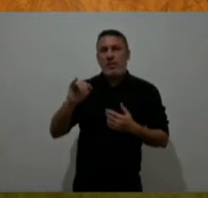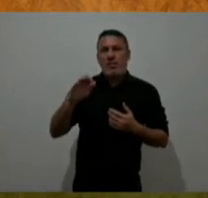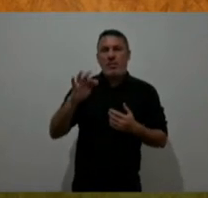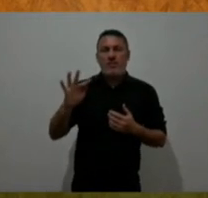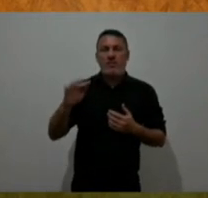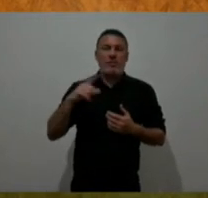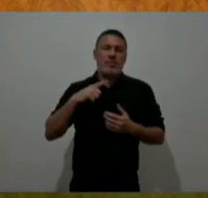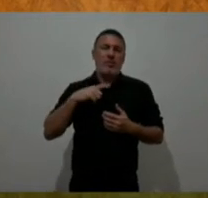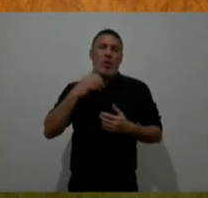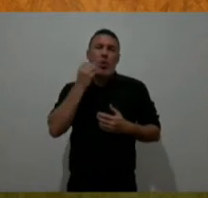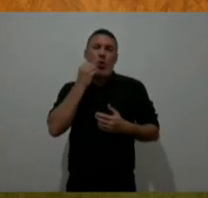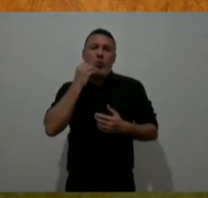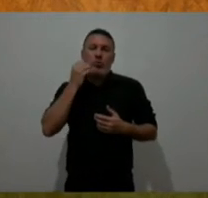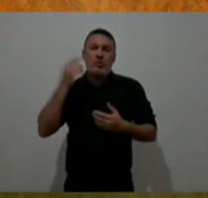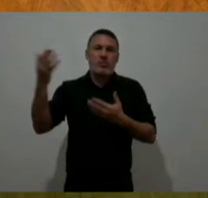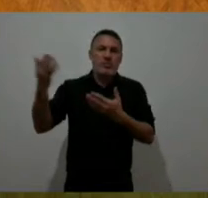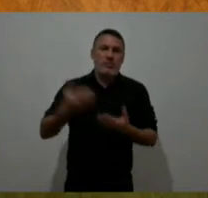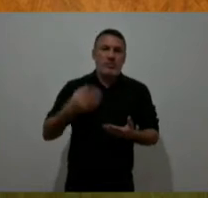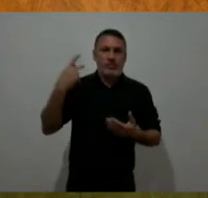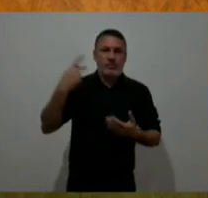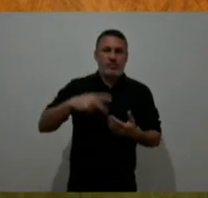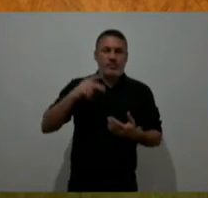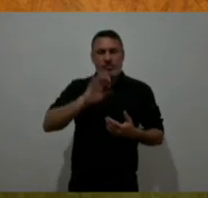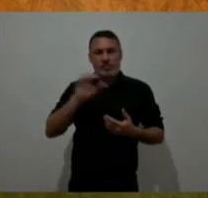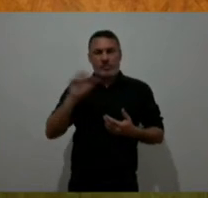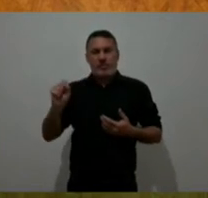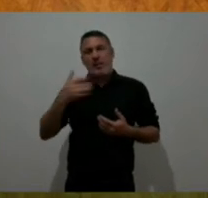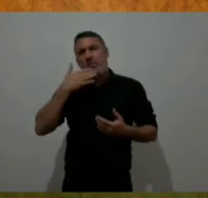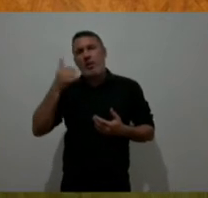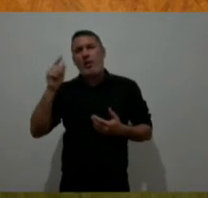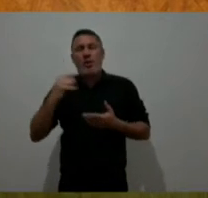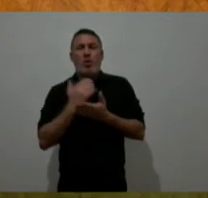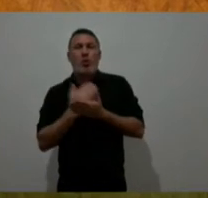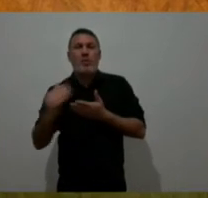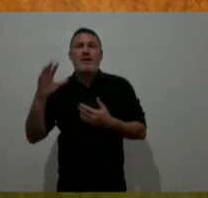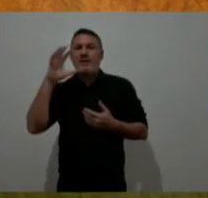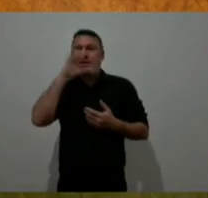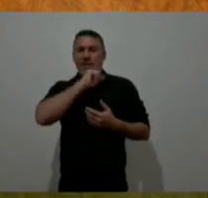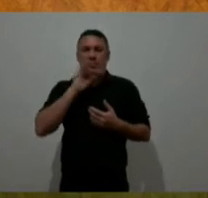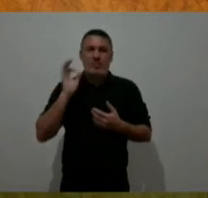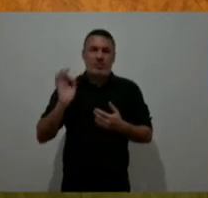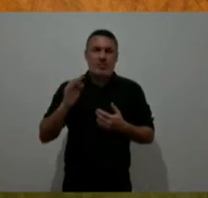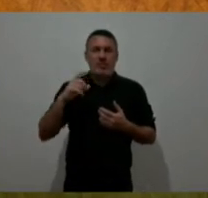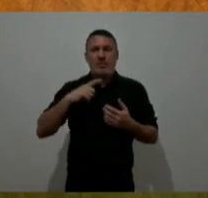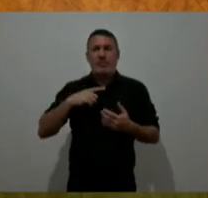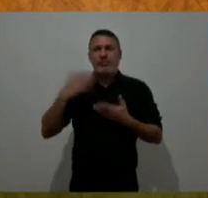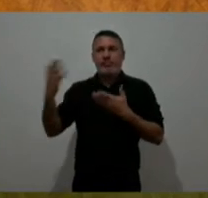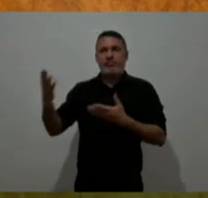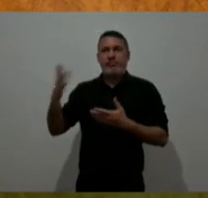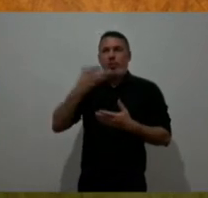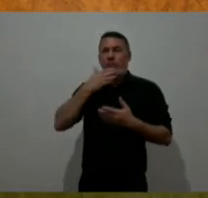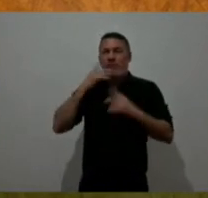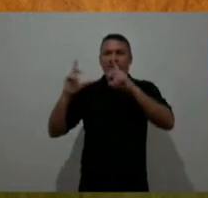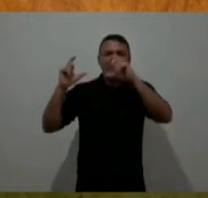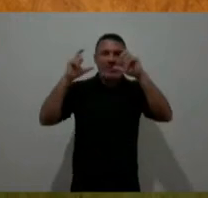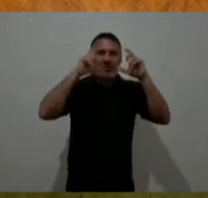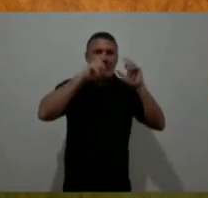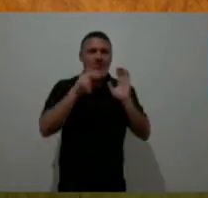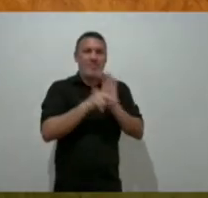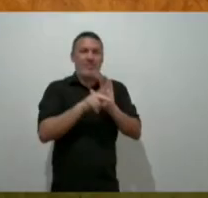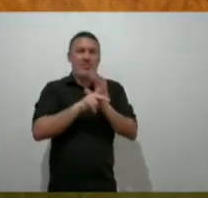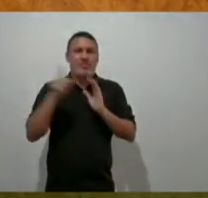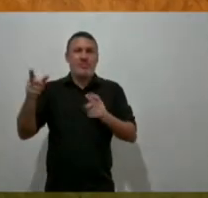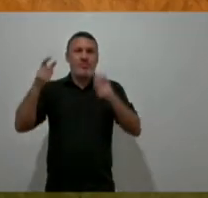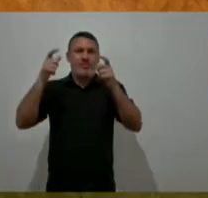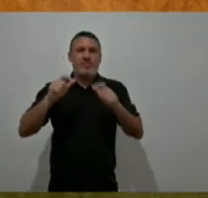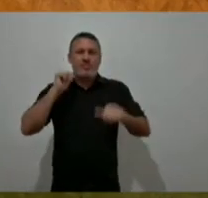Santo. Nada melhor que começar um sábado como esse com o Sebastião Salgado, como ele mesmo diz, que se tornou um capixaba,